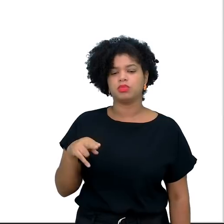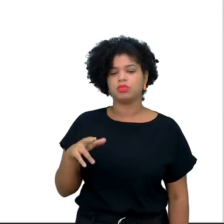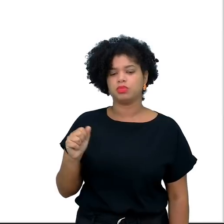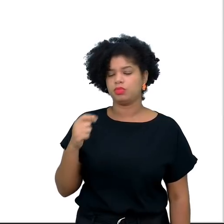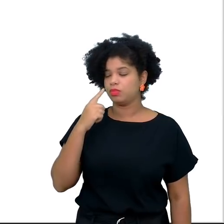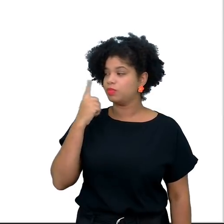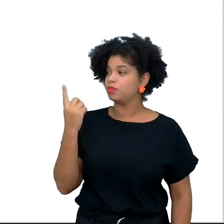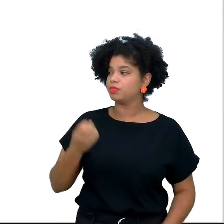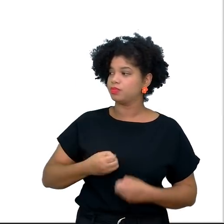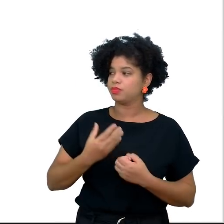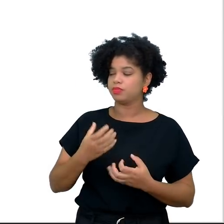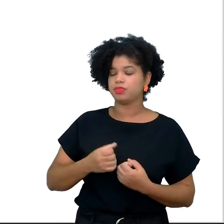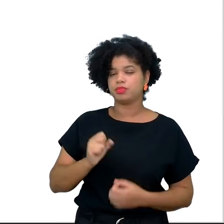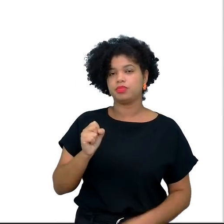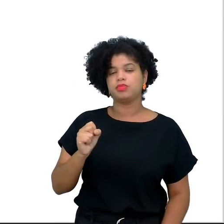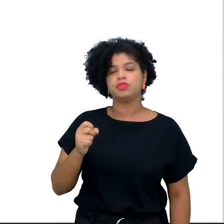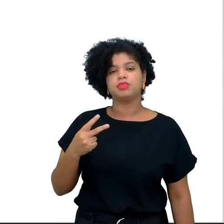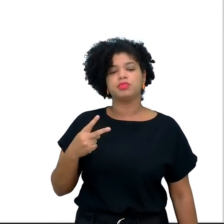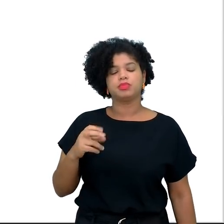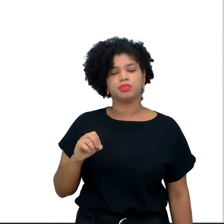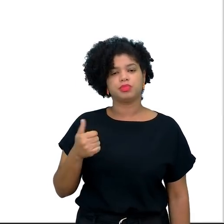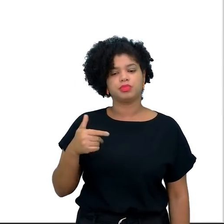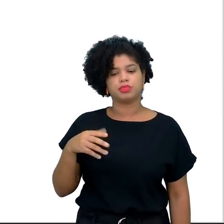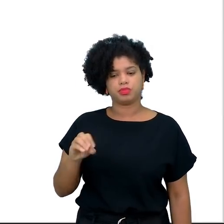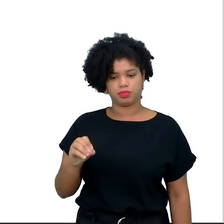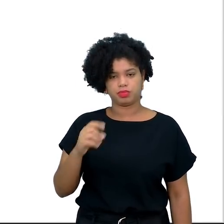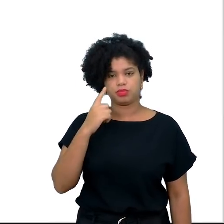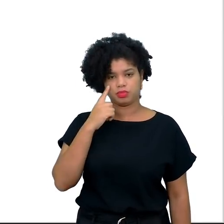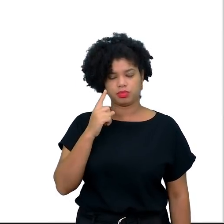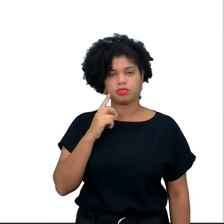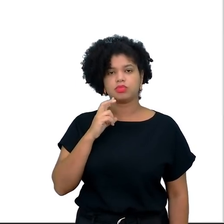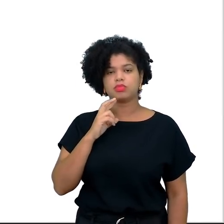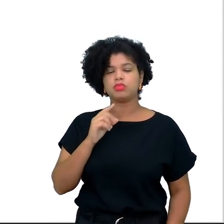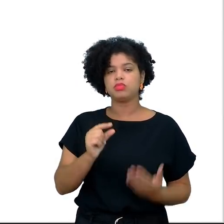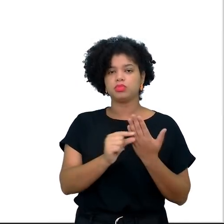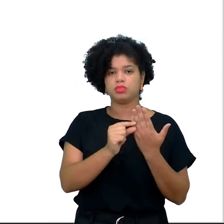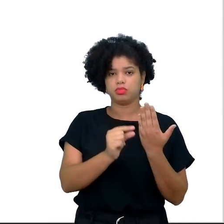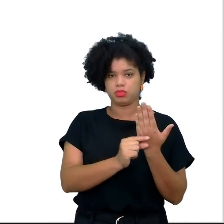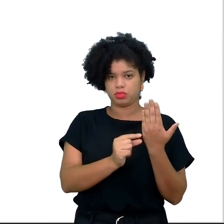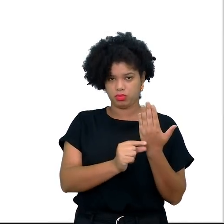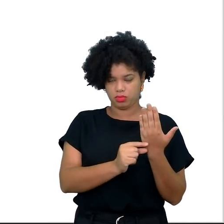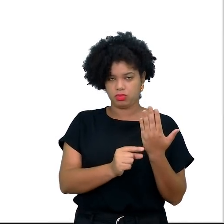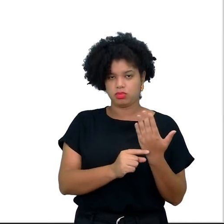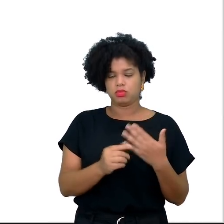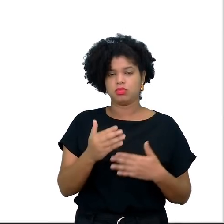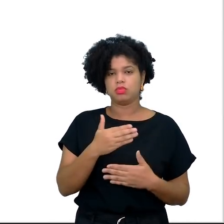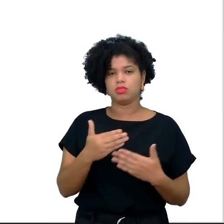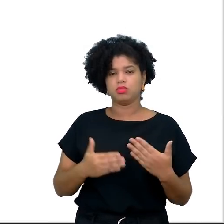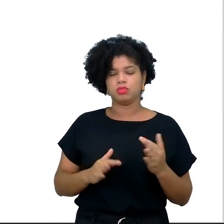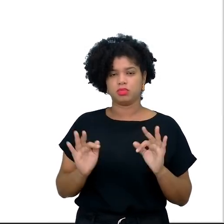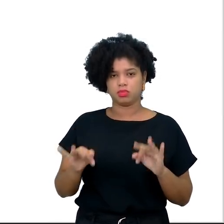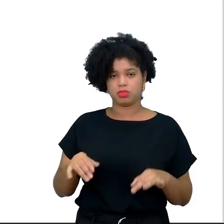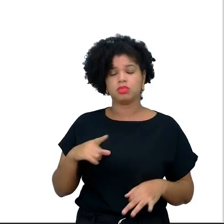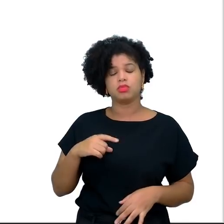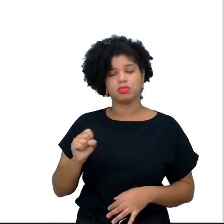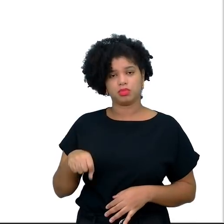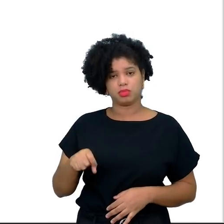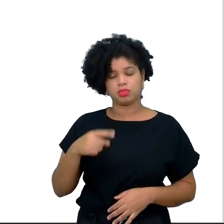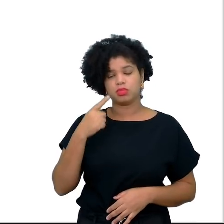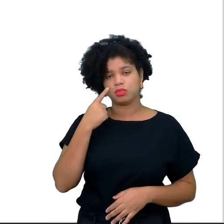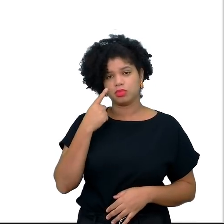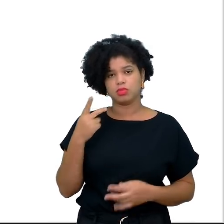esses dados estão lá na nossa referência, no finalzinho dos slides, eles vão mostrar que esses problemas, né, quando eles